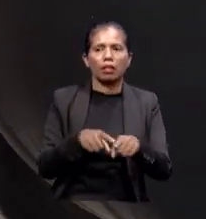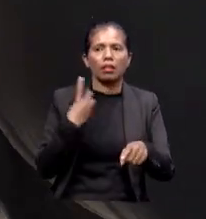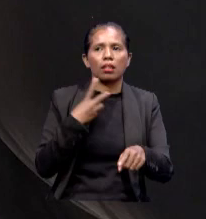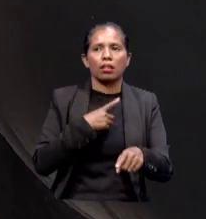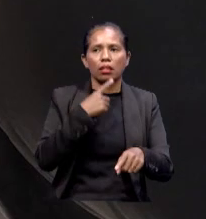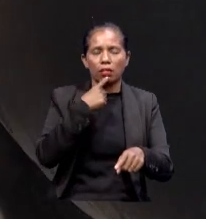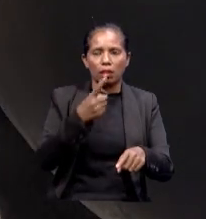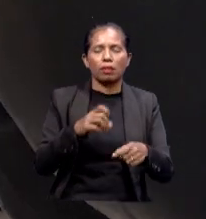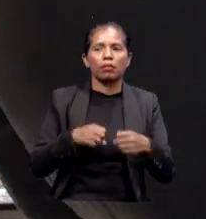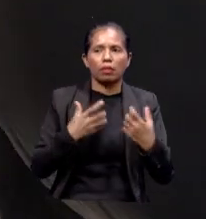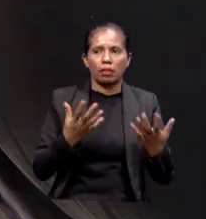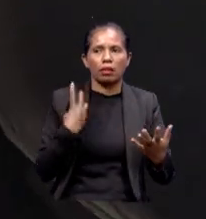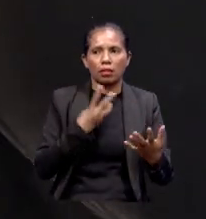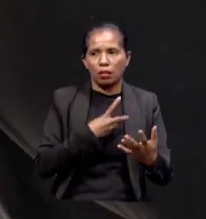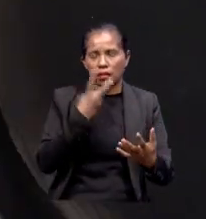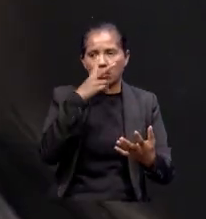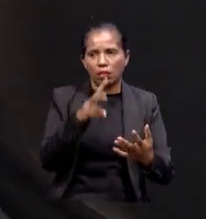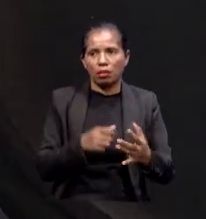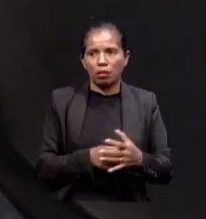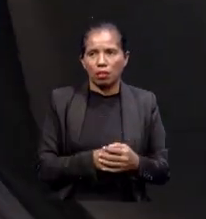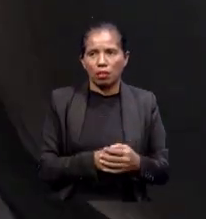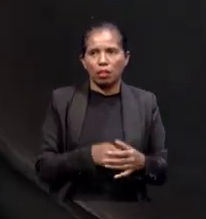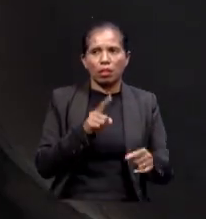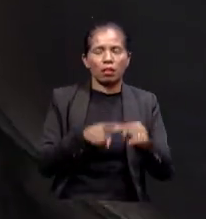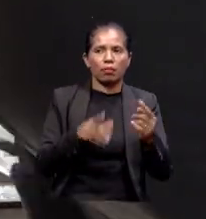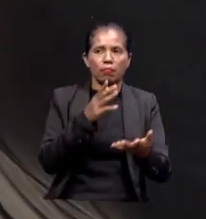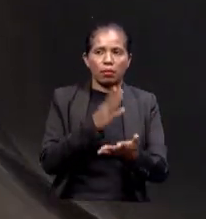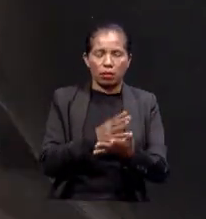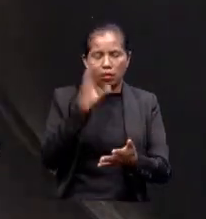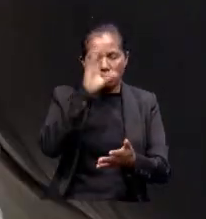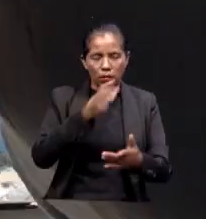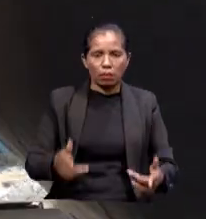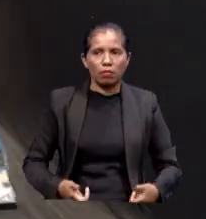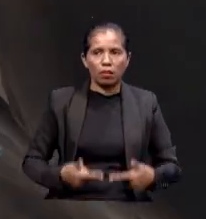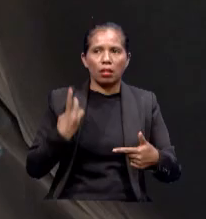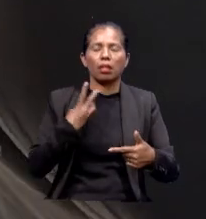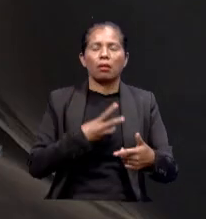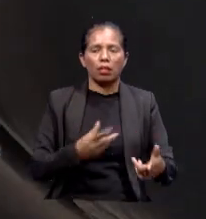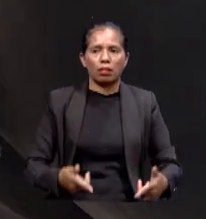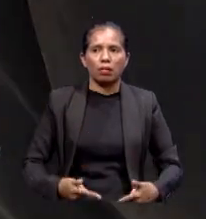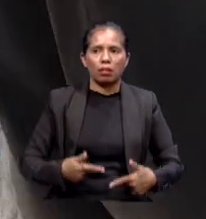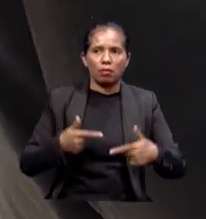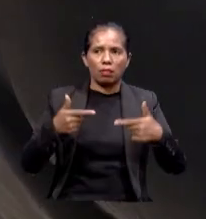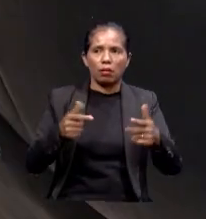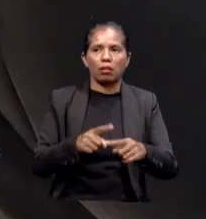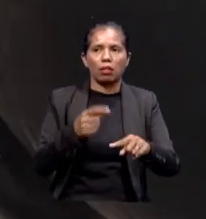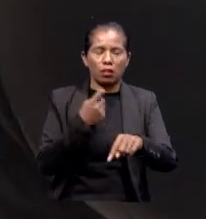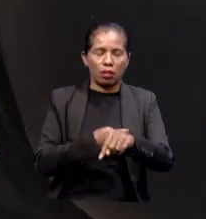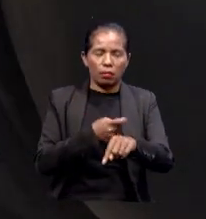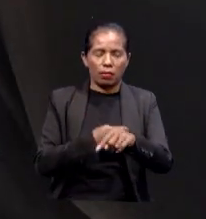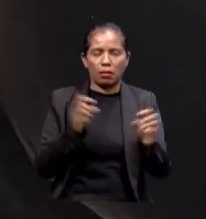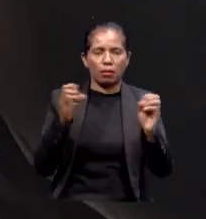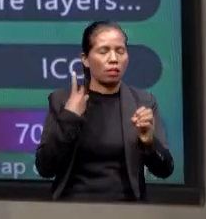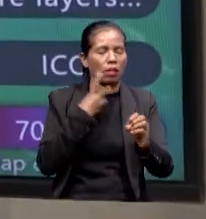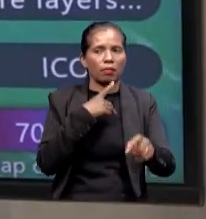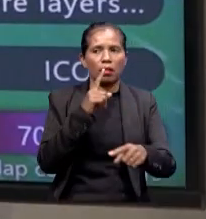ne kala itu lebih pada yang berde yang om sama kula para beta dua buku mori memang mana moris mah pescador ne mana tempo mah kula podo ne mula be